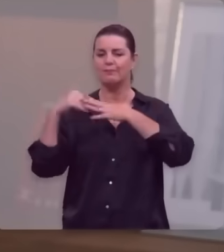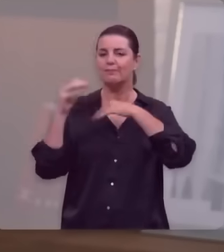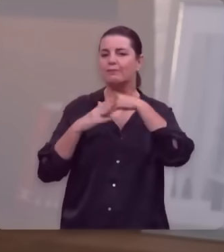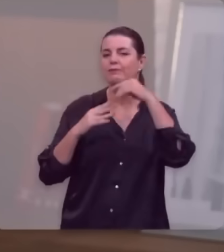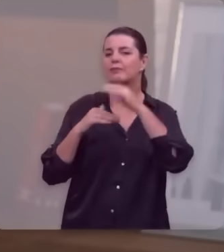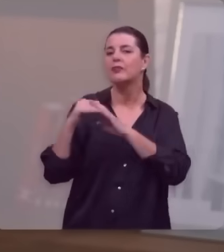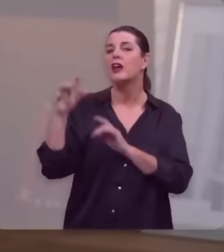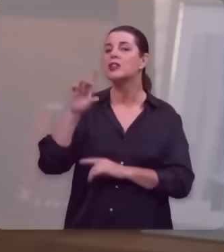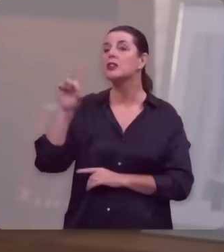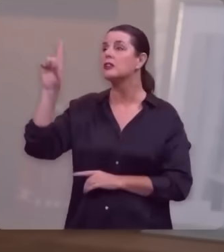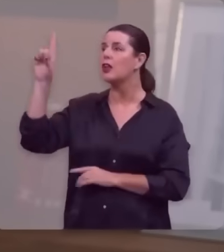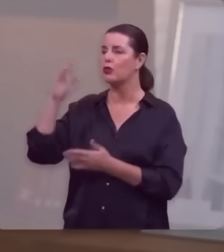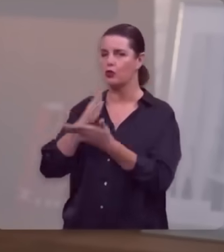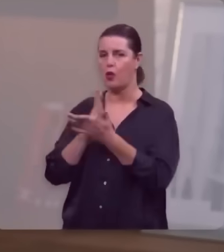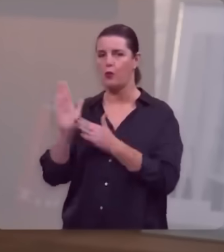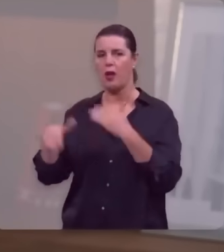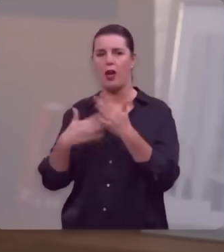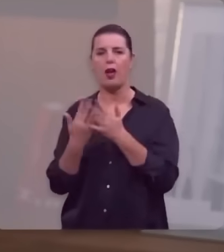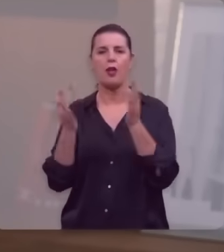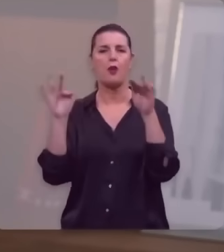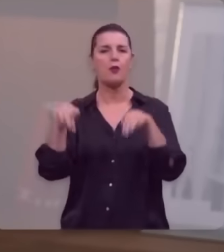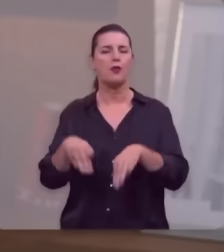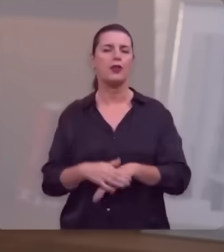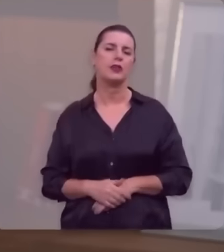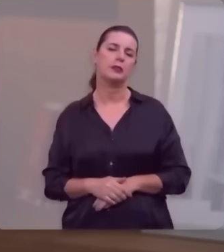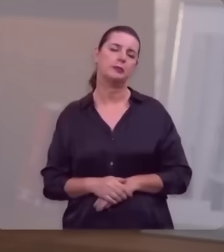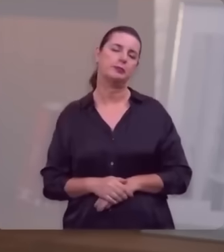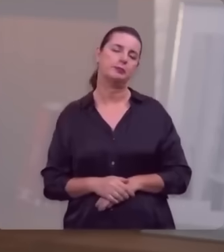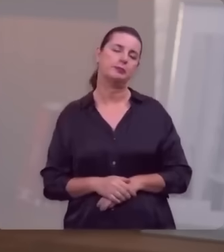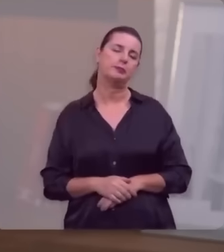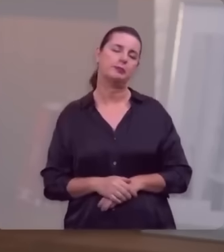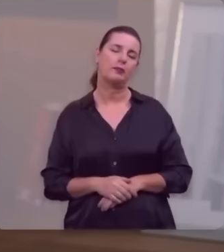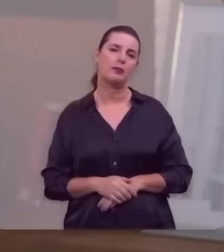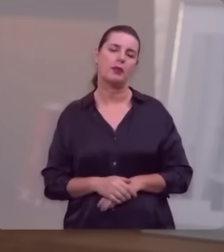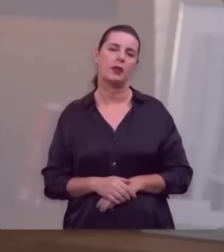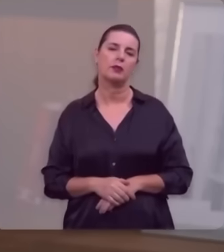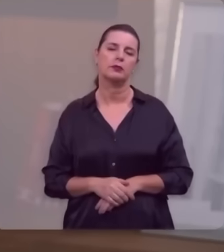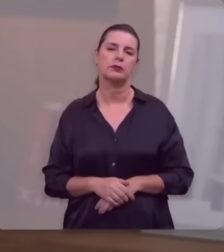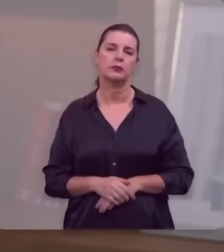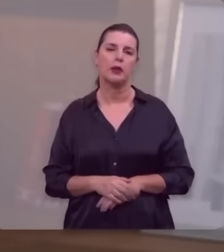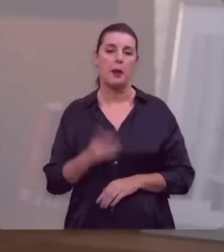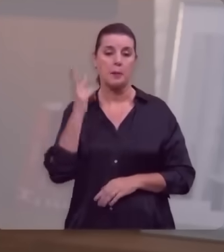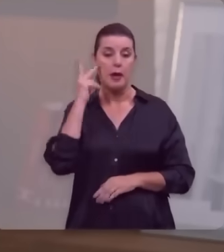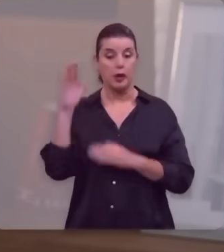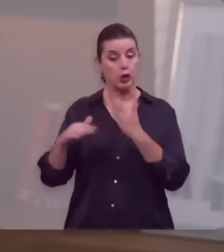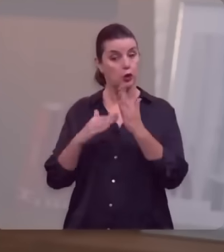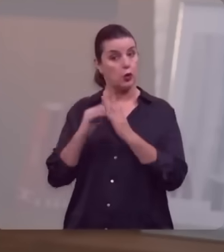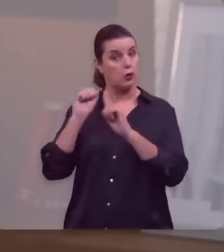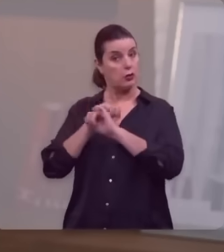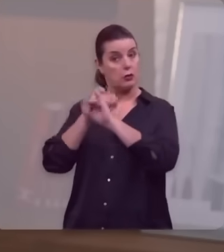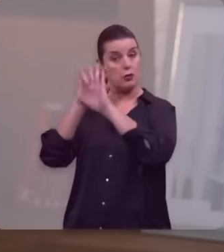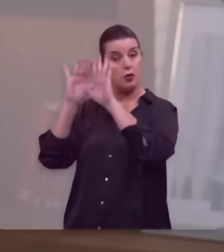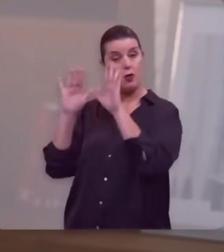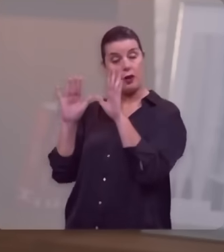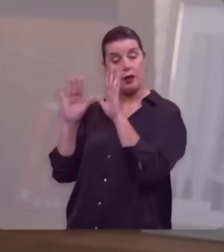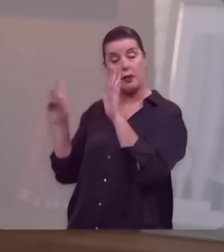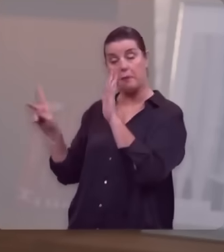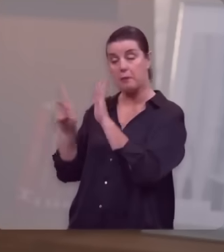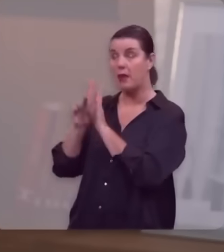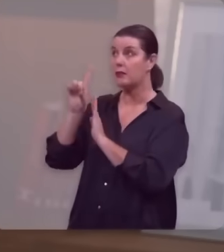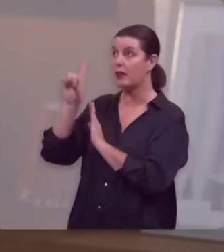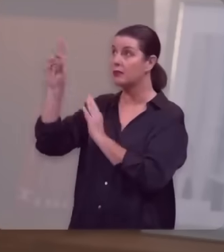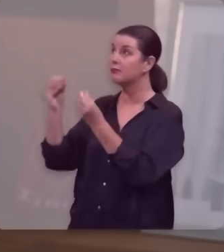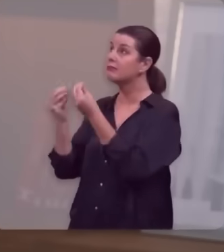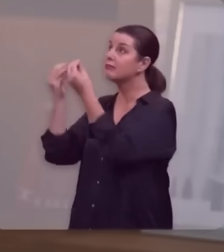Deus do começo ao fim de Alfa a Ômega para que toda a glória seja dada a